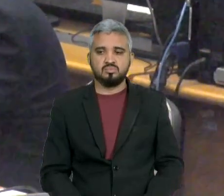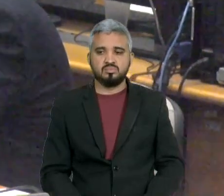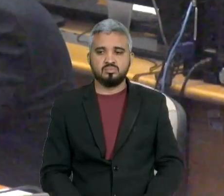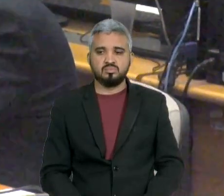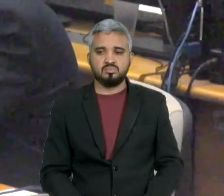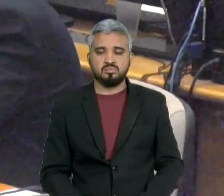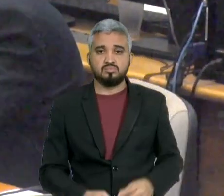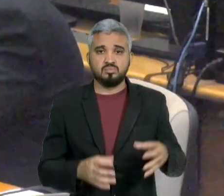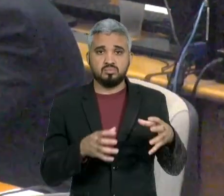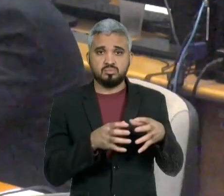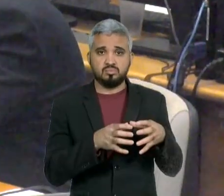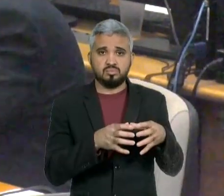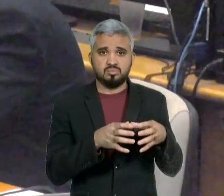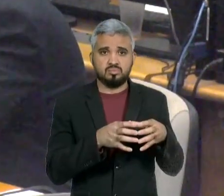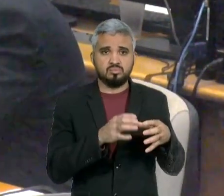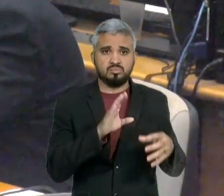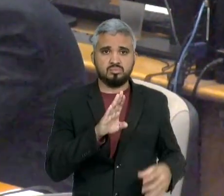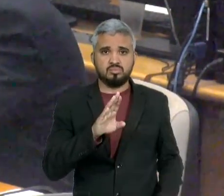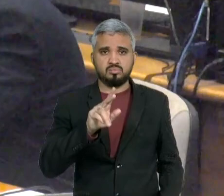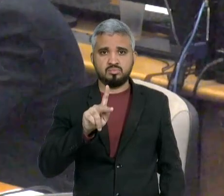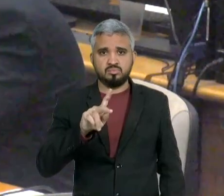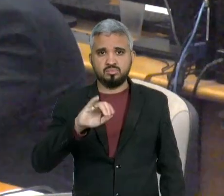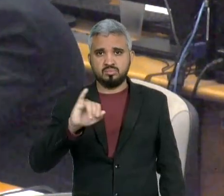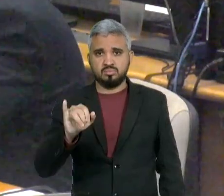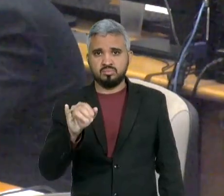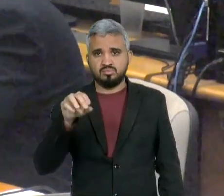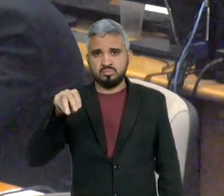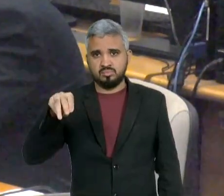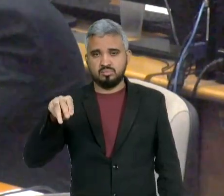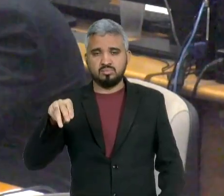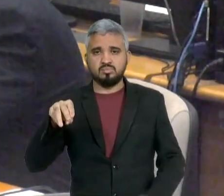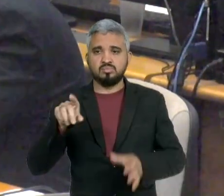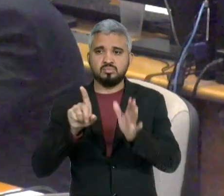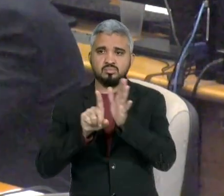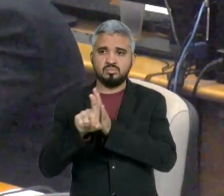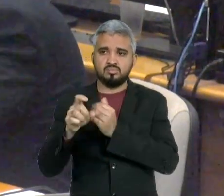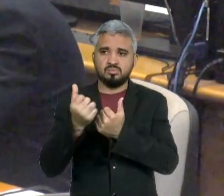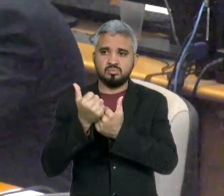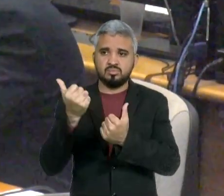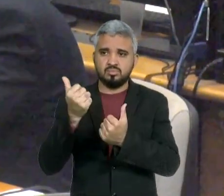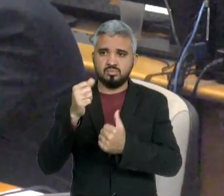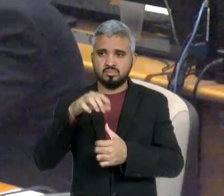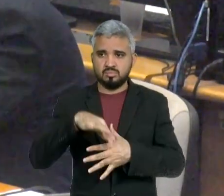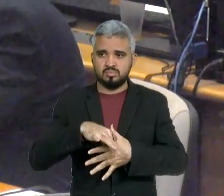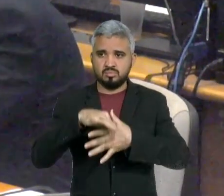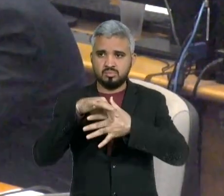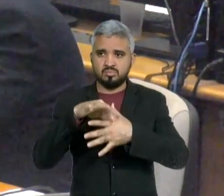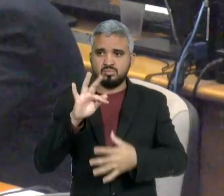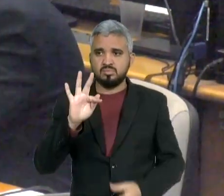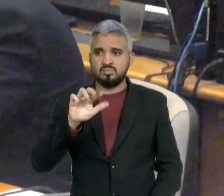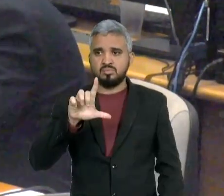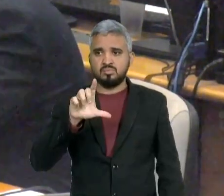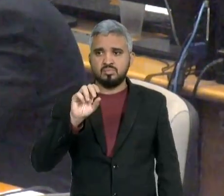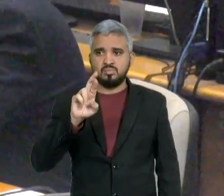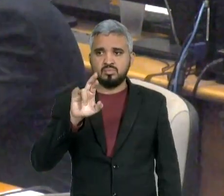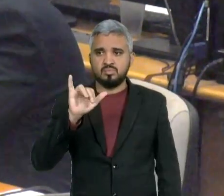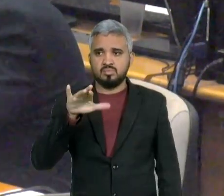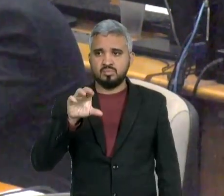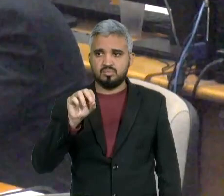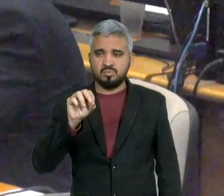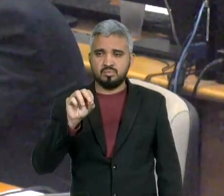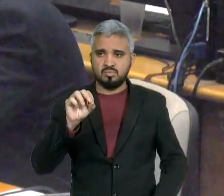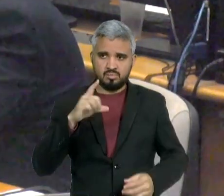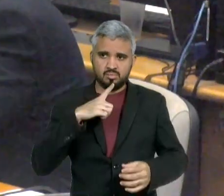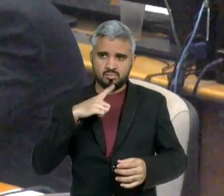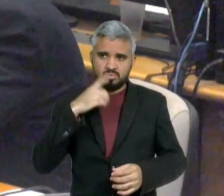Pelo bloco parlamentar Juntos pelo Maranhão, consulto o nosso vice-líder, deputado Florencio Neto. Se há mais alguém